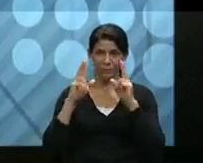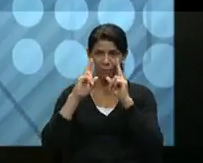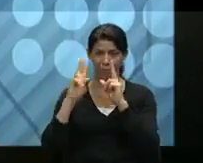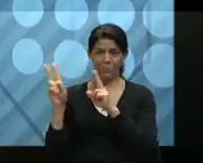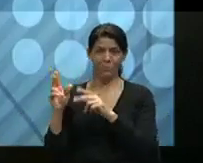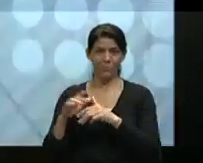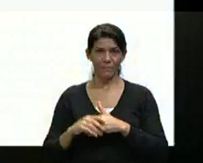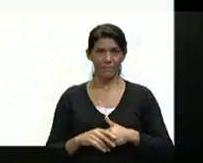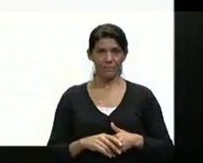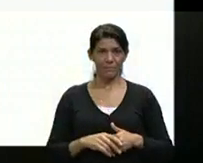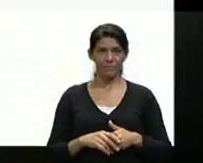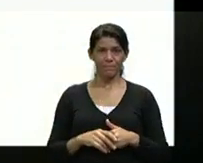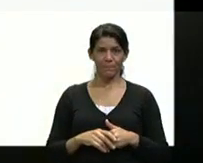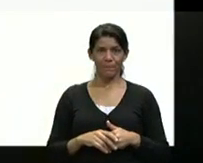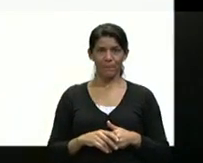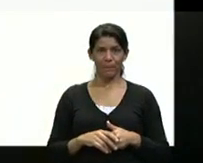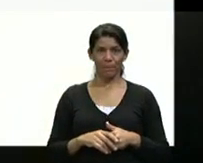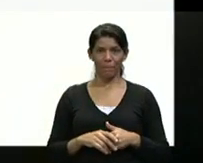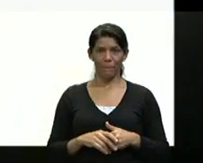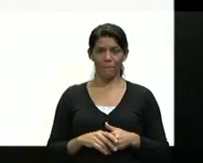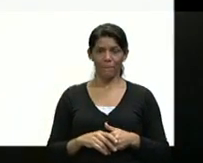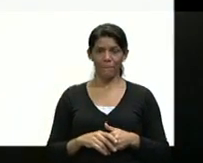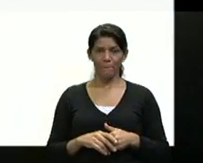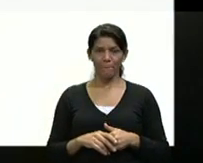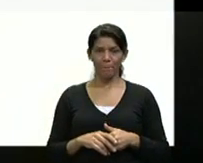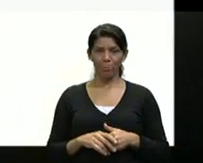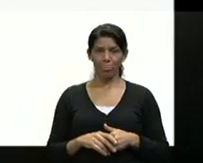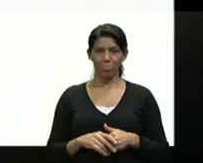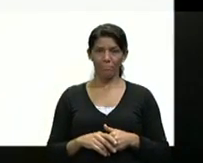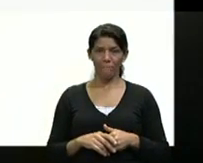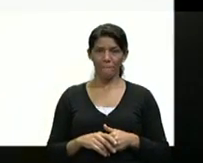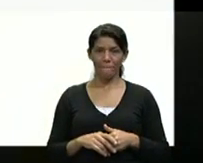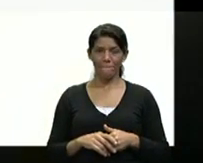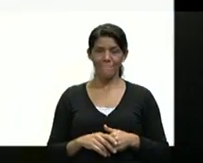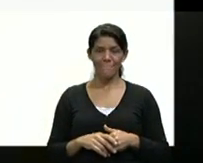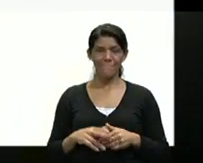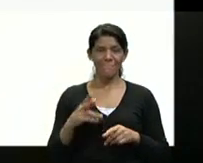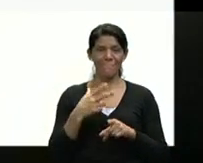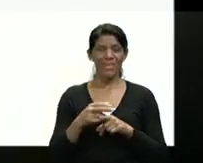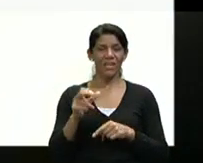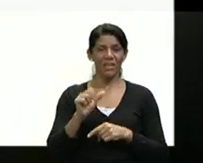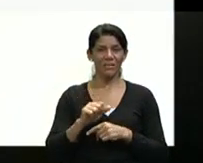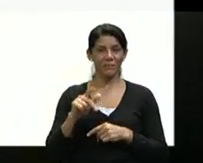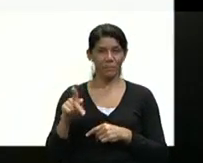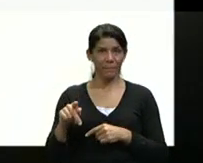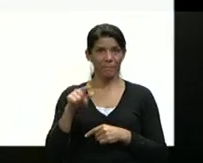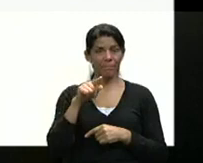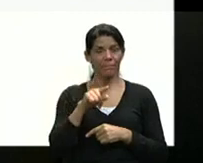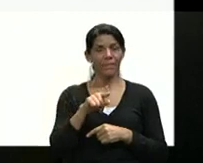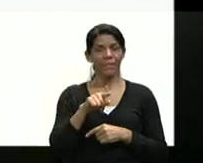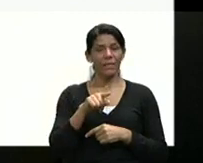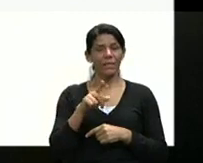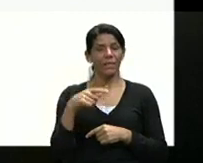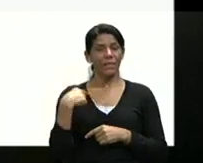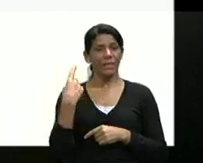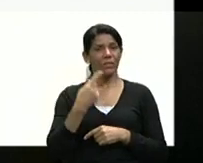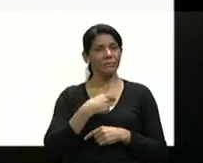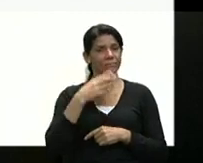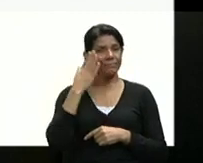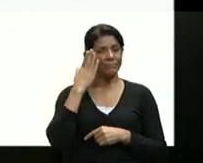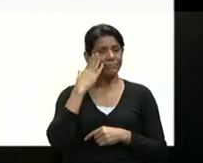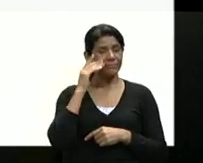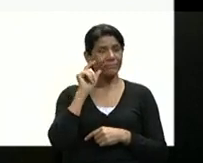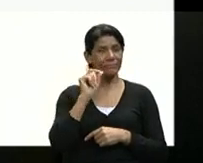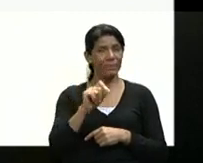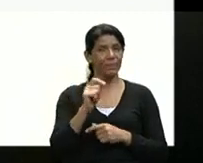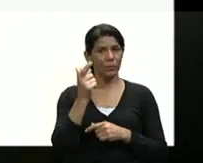para a gente resolver a nossa situação-problema. E aí a gente sabe que